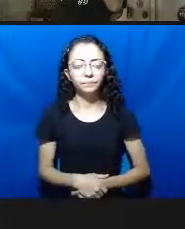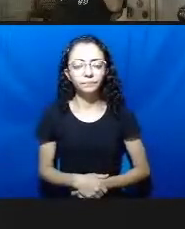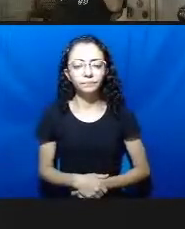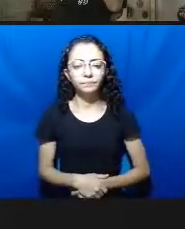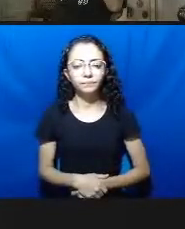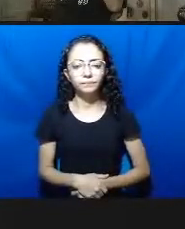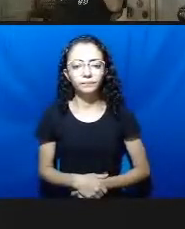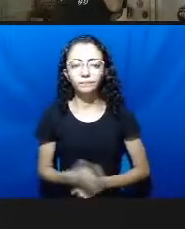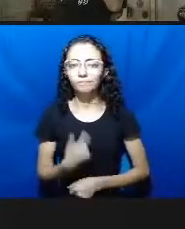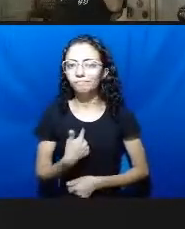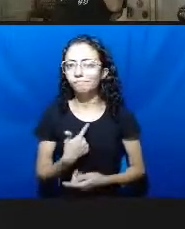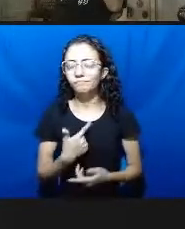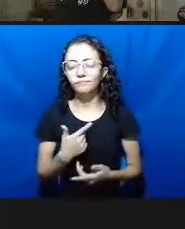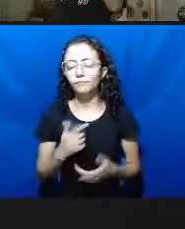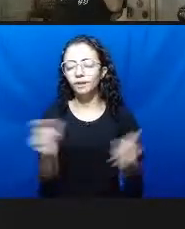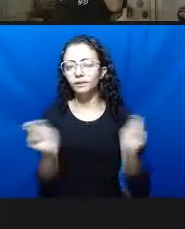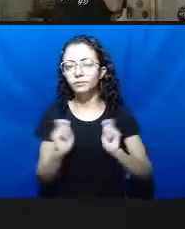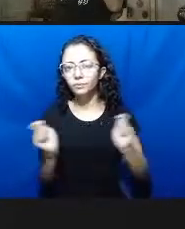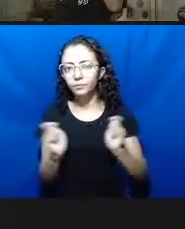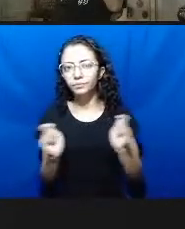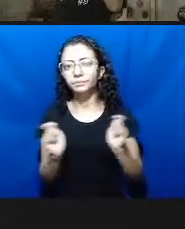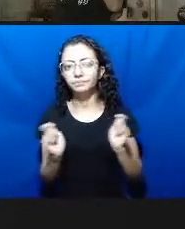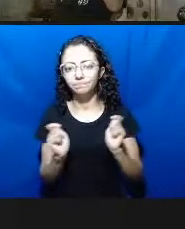Mas eu adoro essas mídias